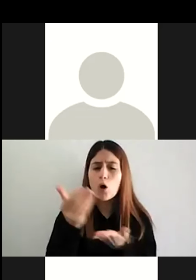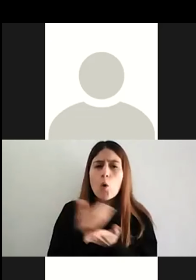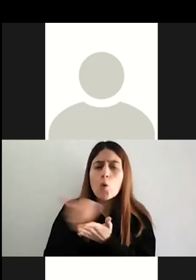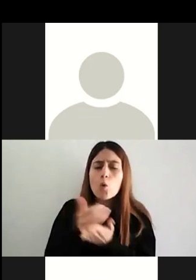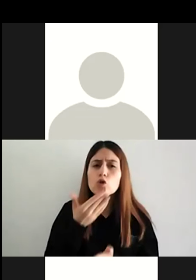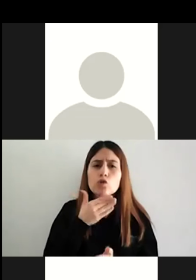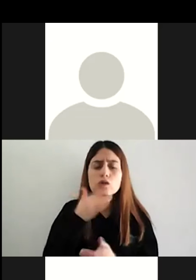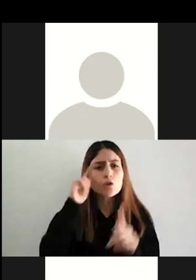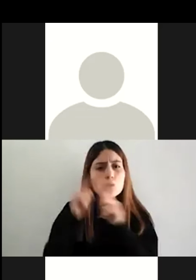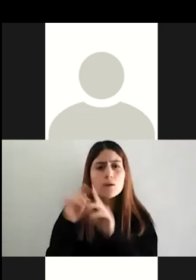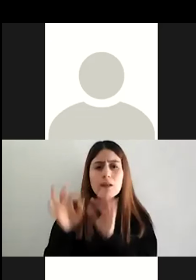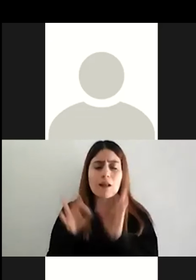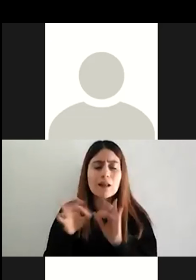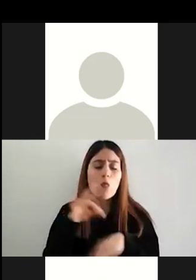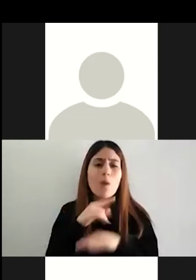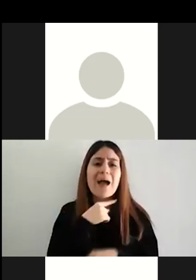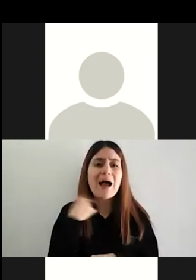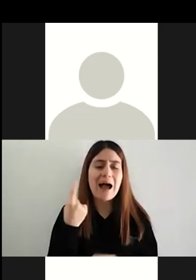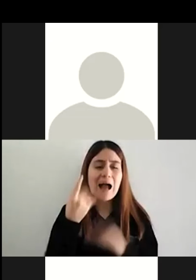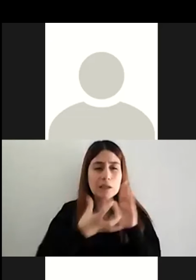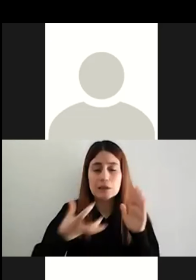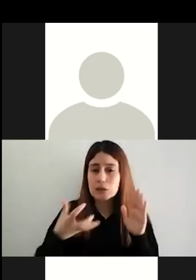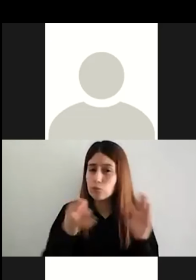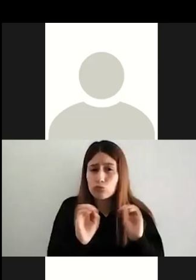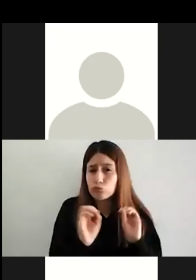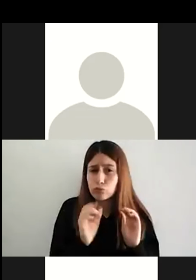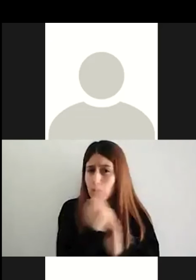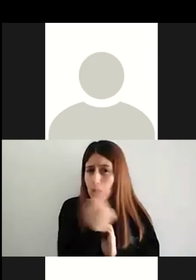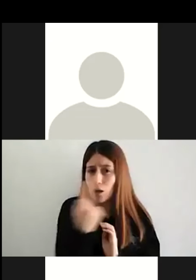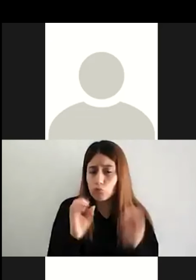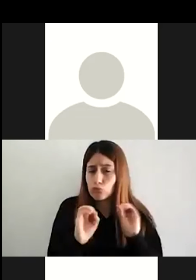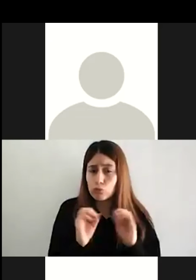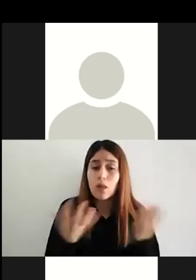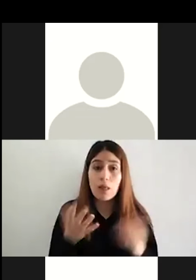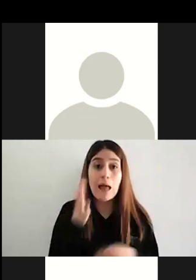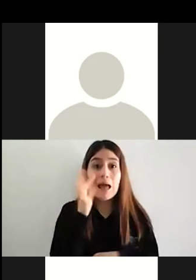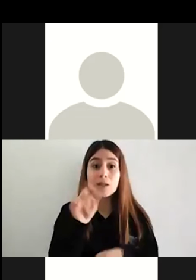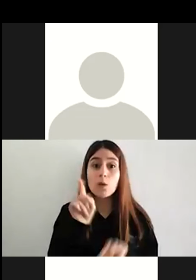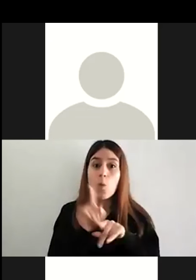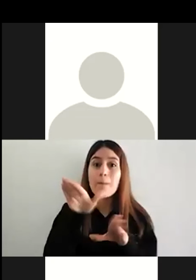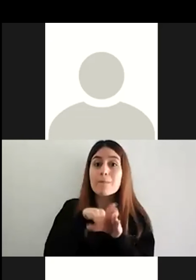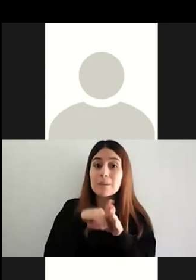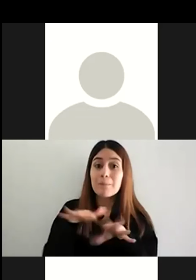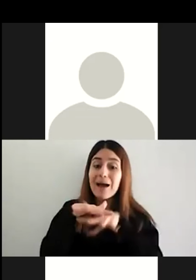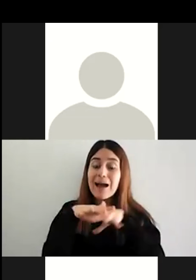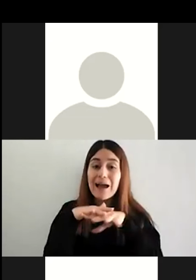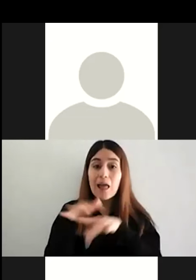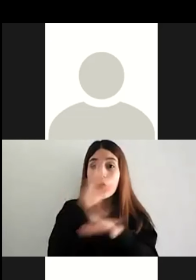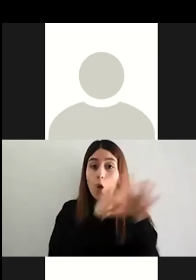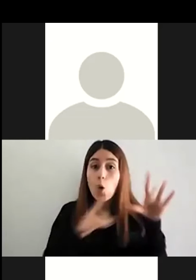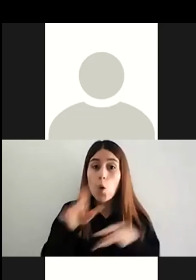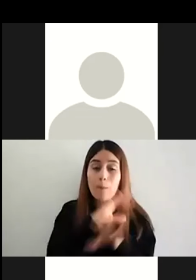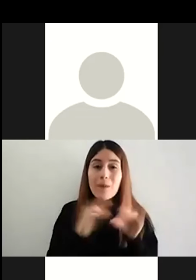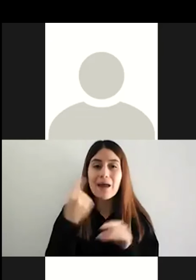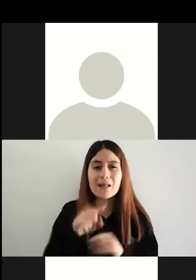tratar doenças raras e complexas. Desta forma, através da participação numa rede europeia que tem